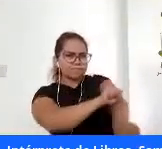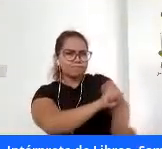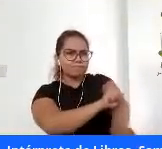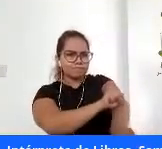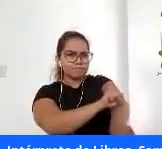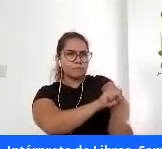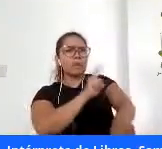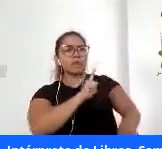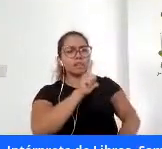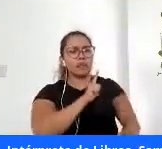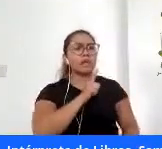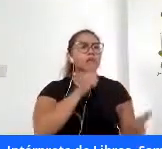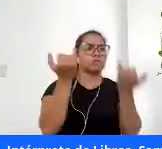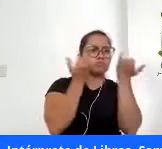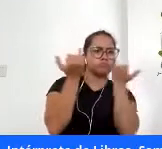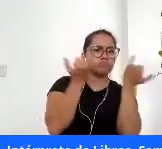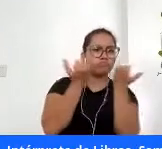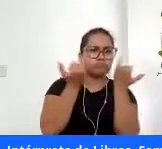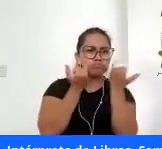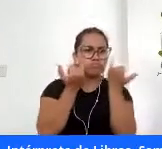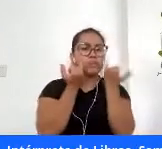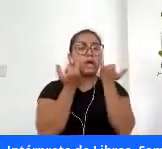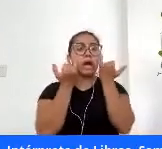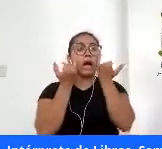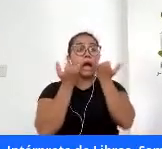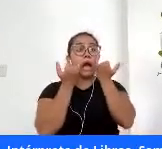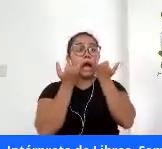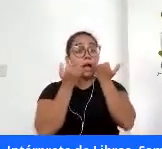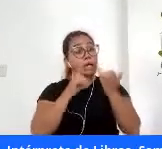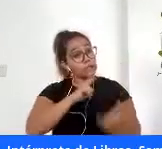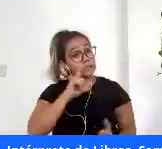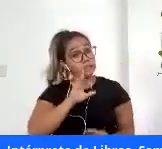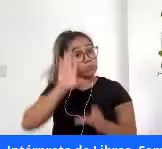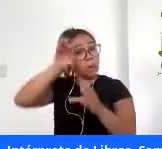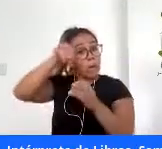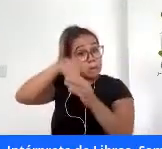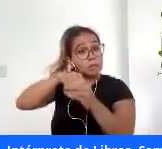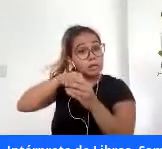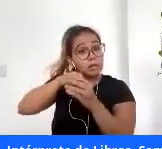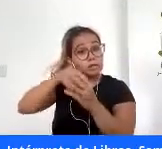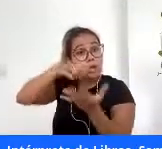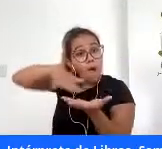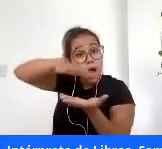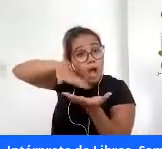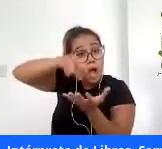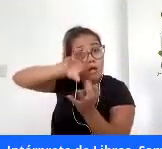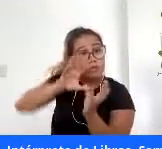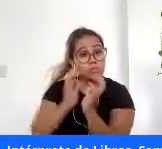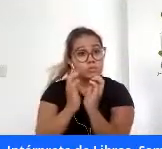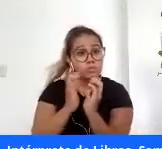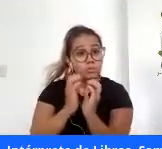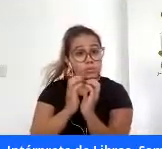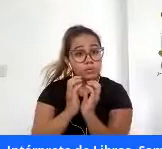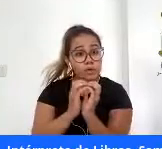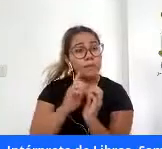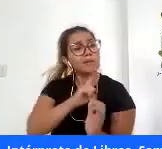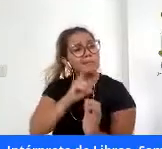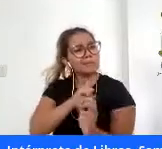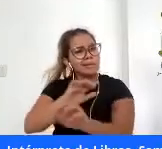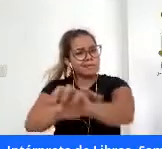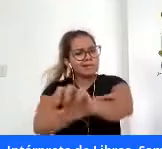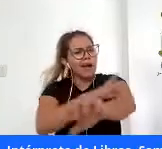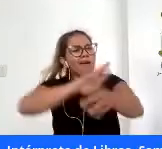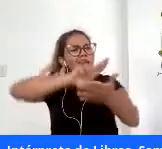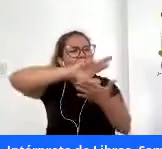acaba gerando informação, né, que vai parar nessa região do cérebro. Então, na nossa pele, a gente tem vários tipos de receptores.